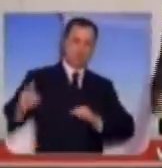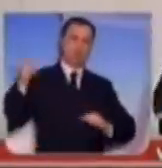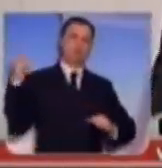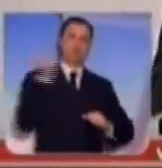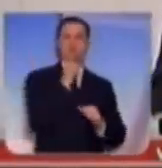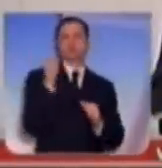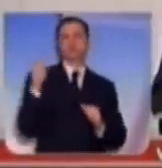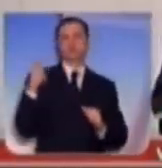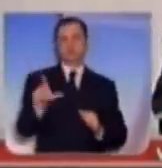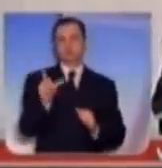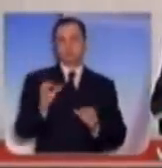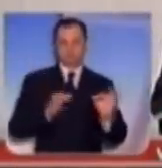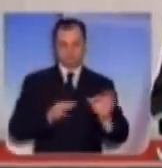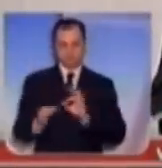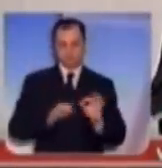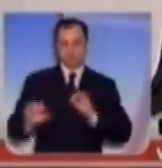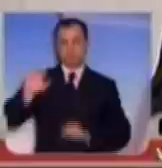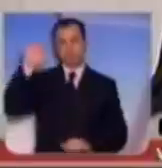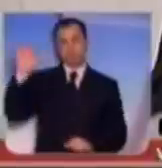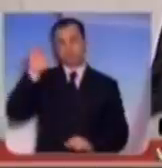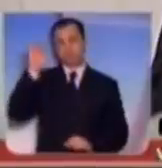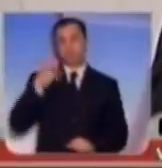isso que nós lutamos aqui no plano estadual